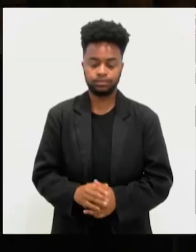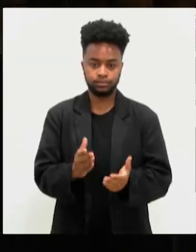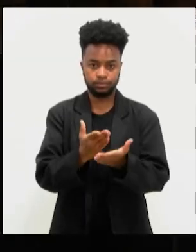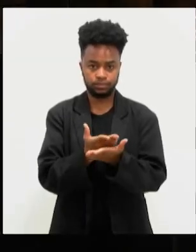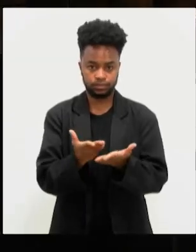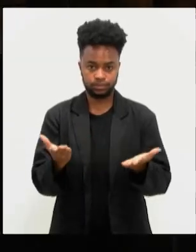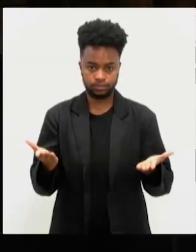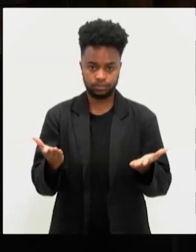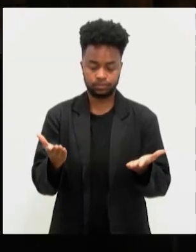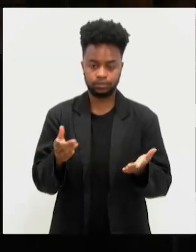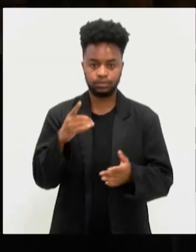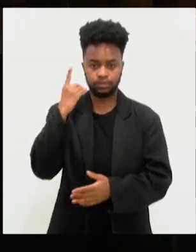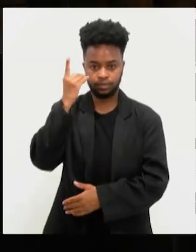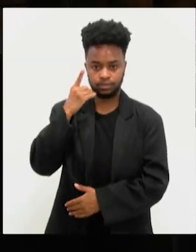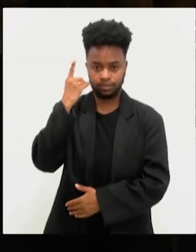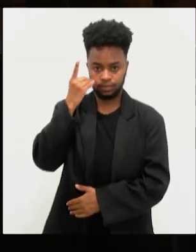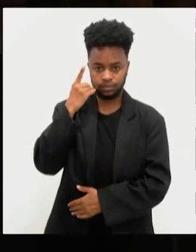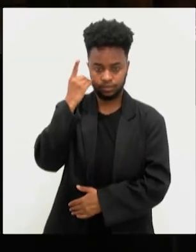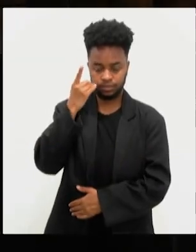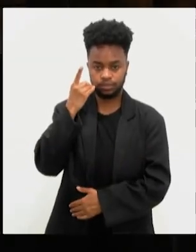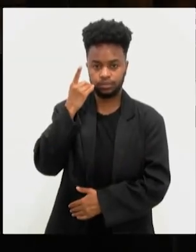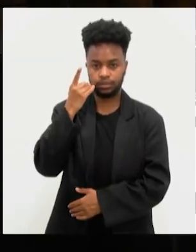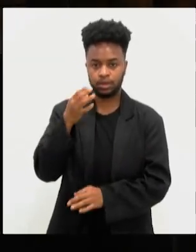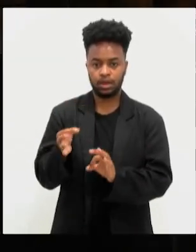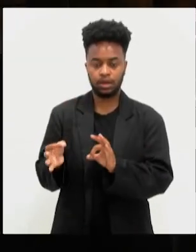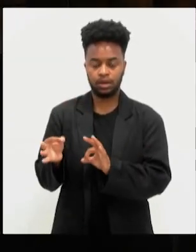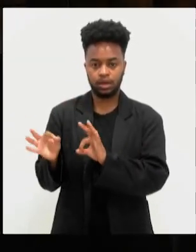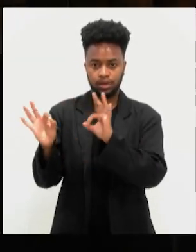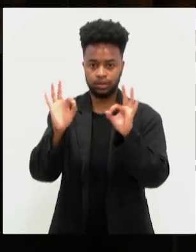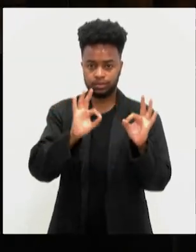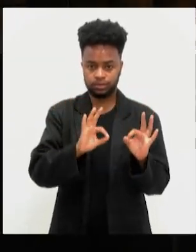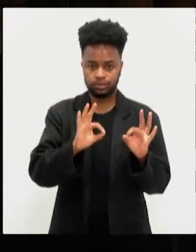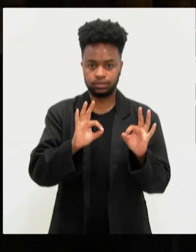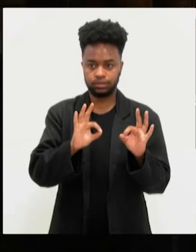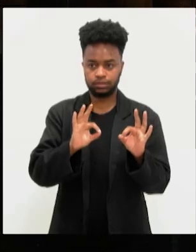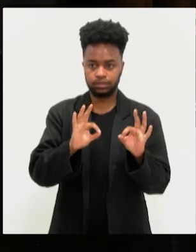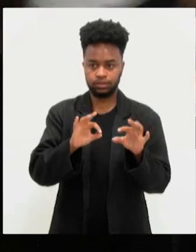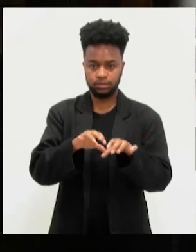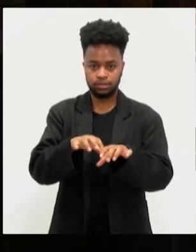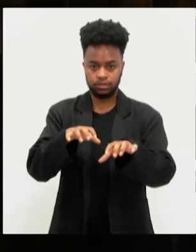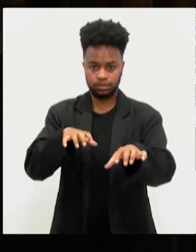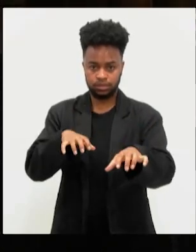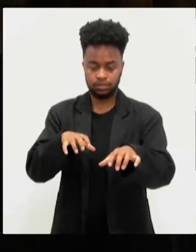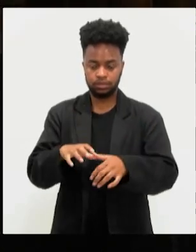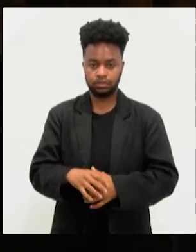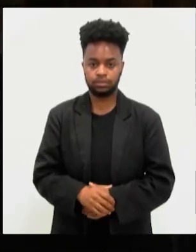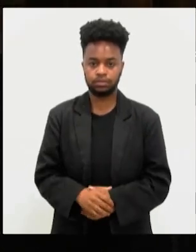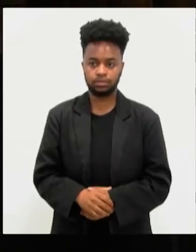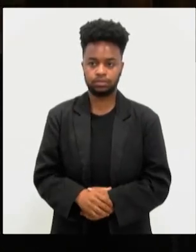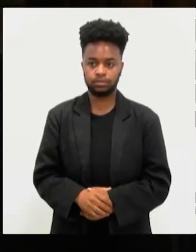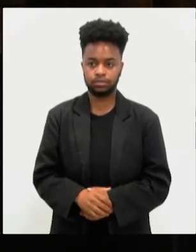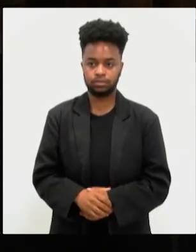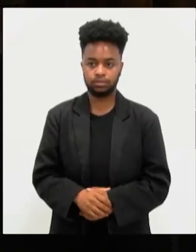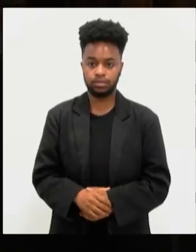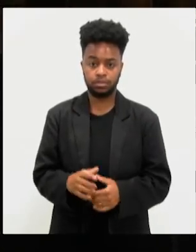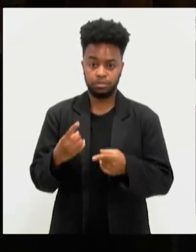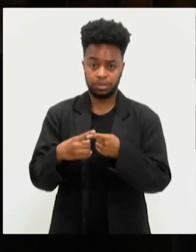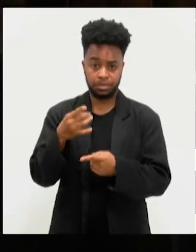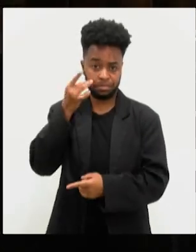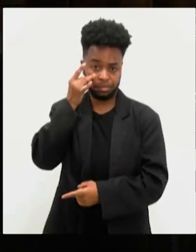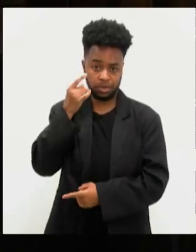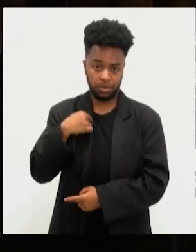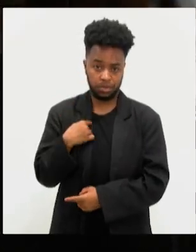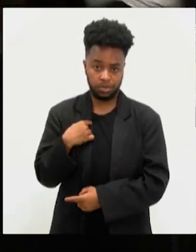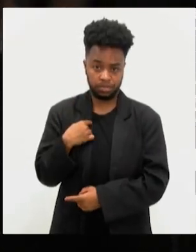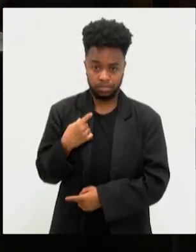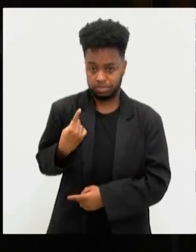e senhores deputados que nos acompanham de forma remota, porque presencialmente só